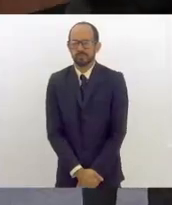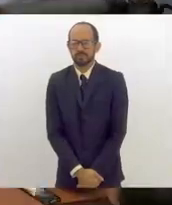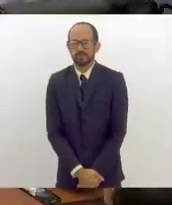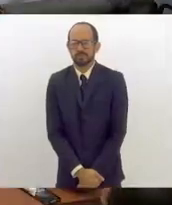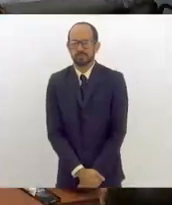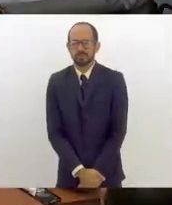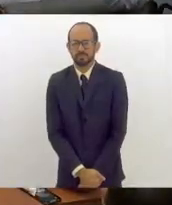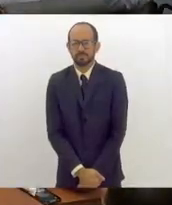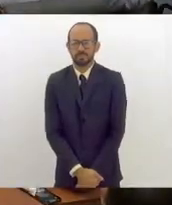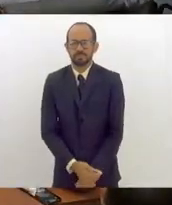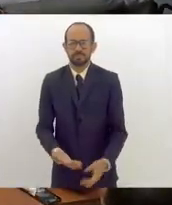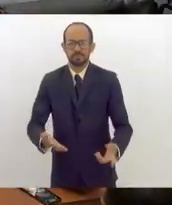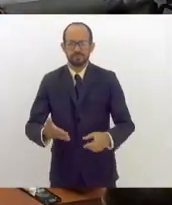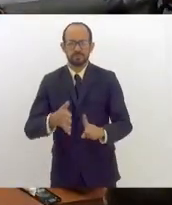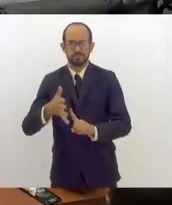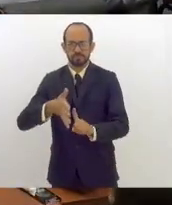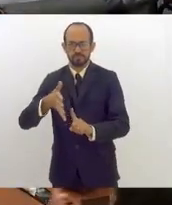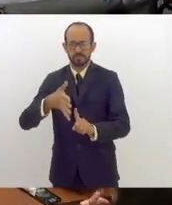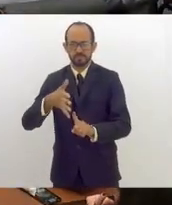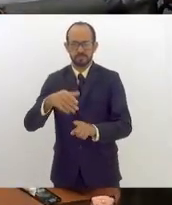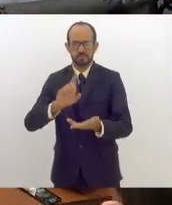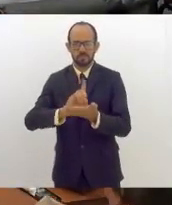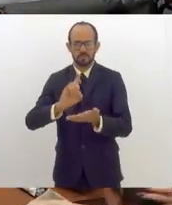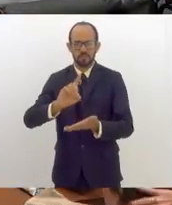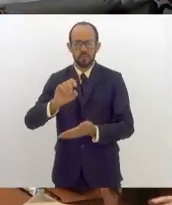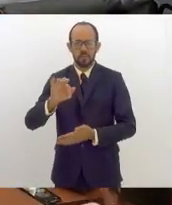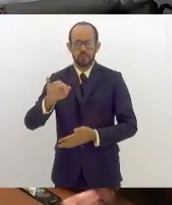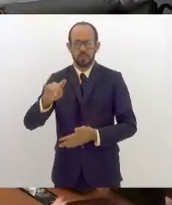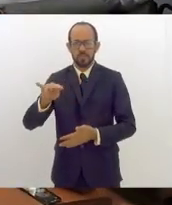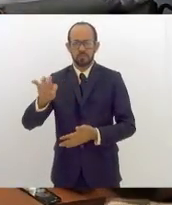com a palavra Doutor Felipe Santa Cruz